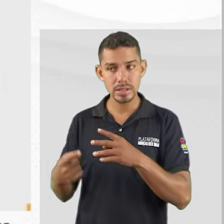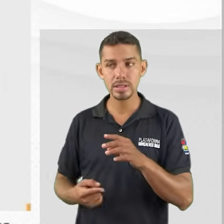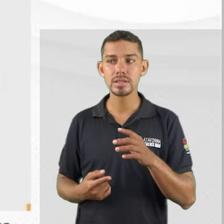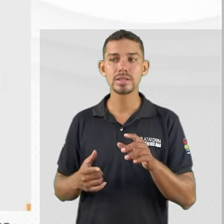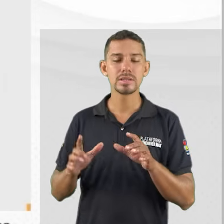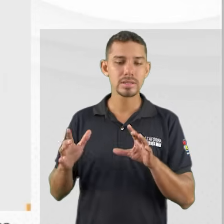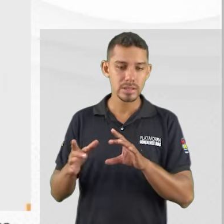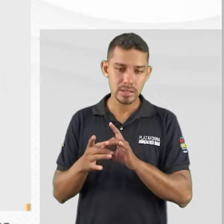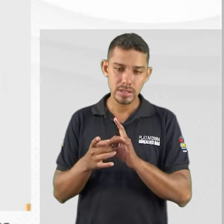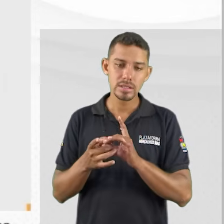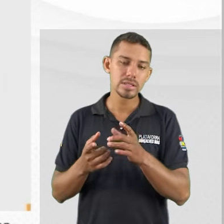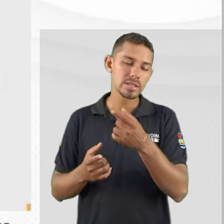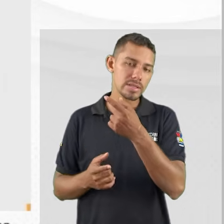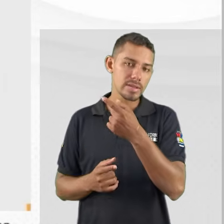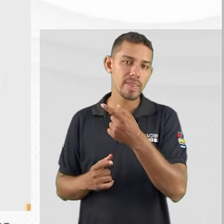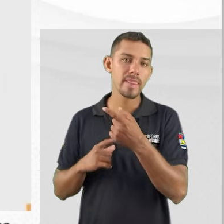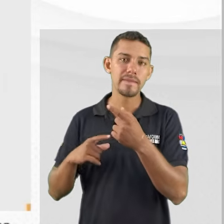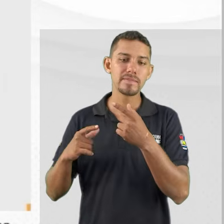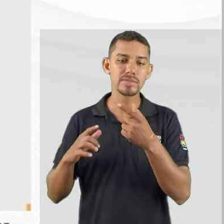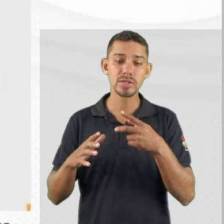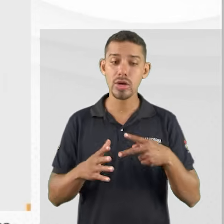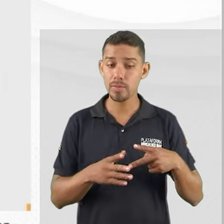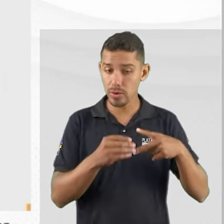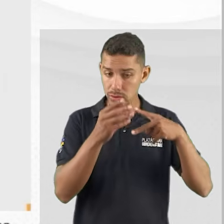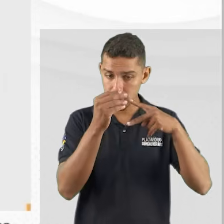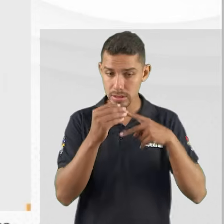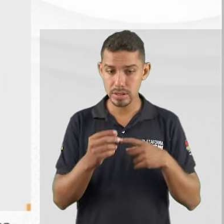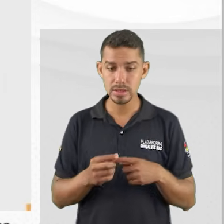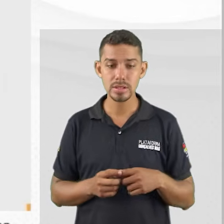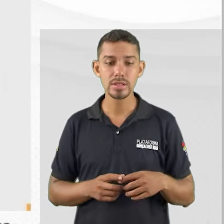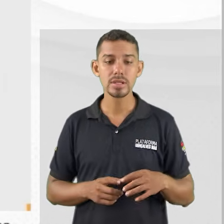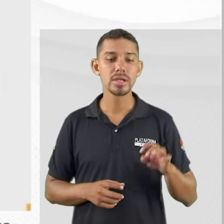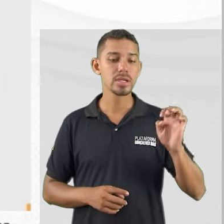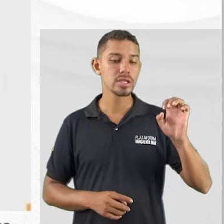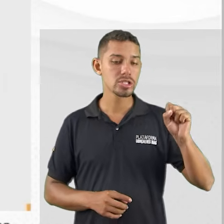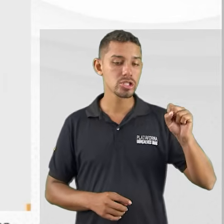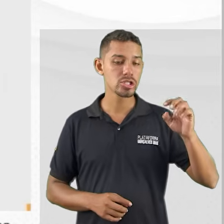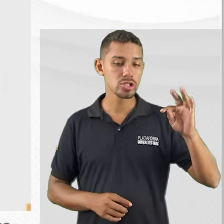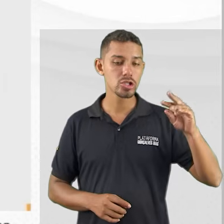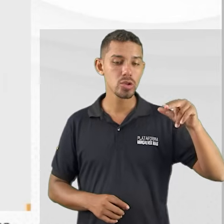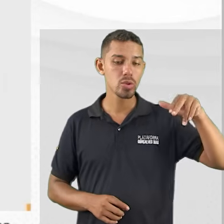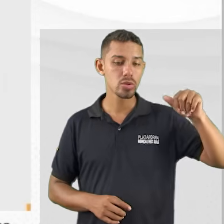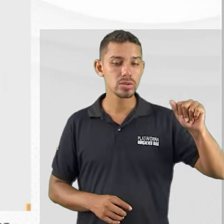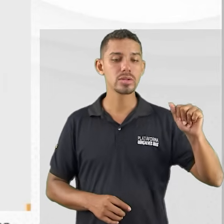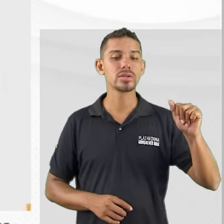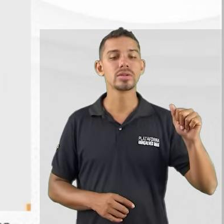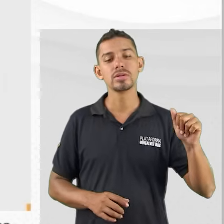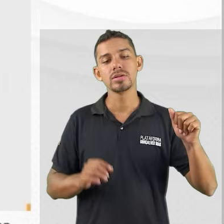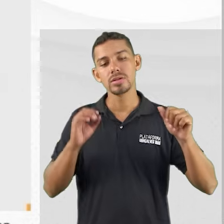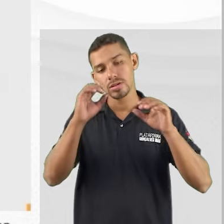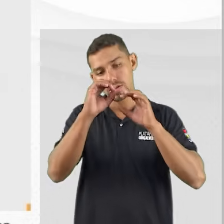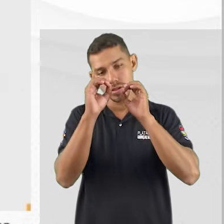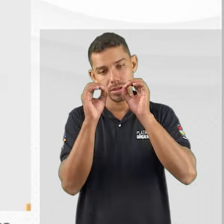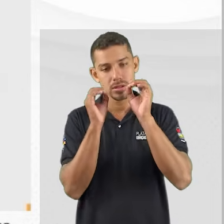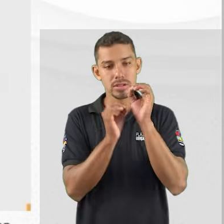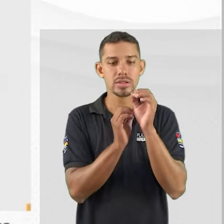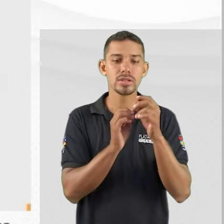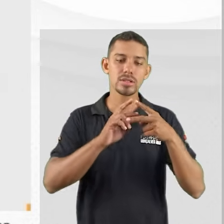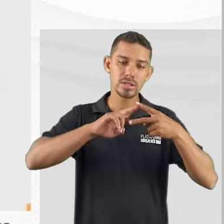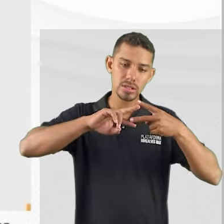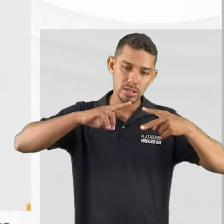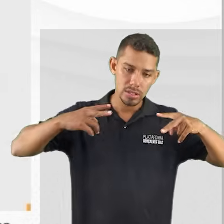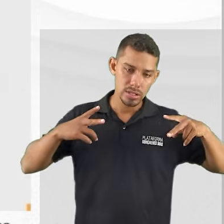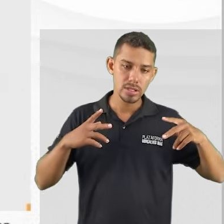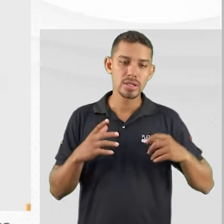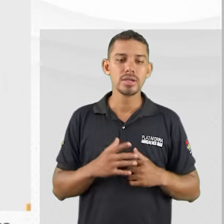se condensando, né? Em proteínas que a gente chama de histonas, que são essas bolinhas, ó, vocês estão vendo? O DNA, ele vai se enrolando